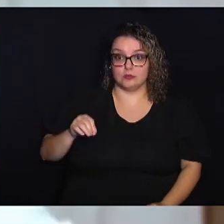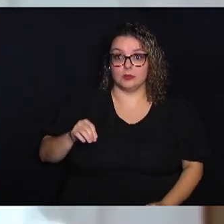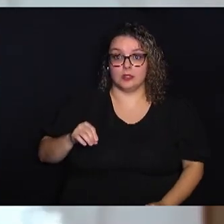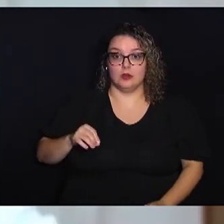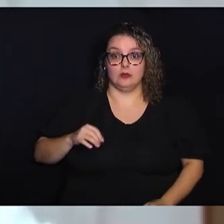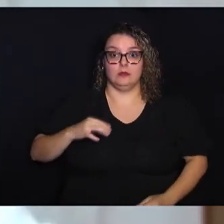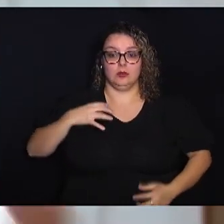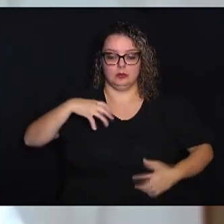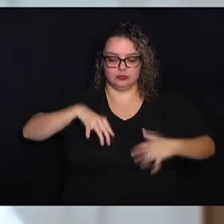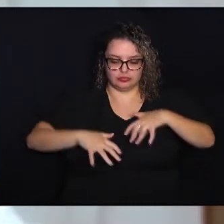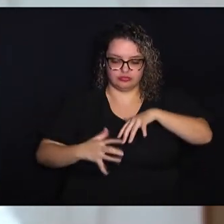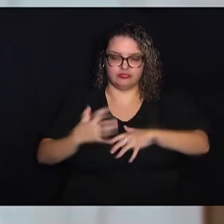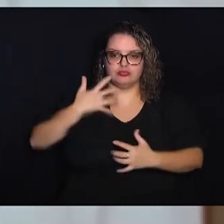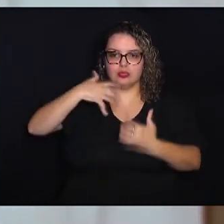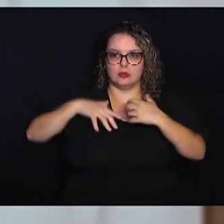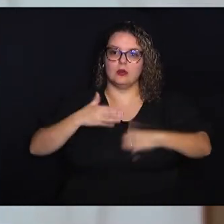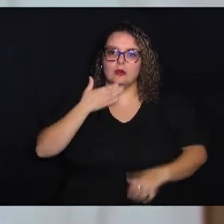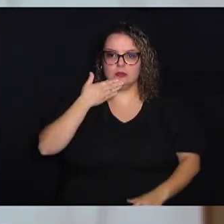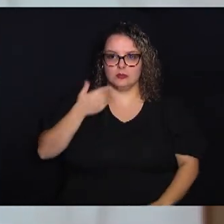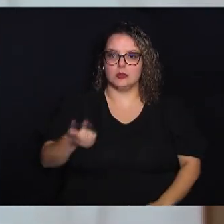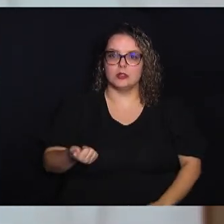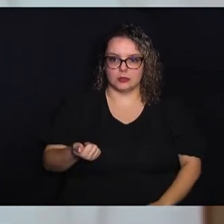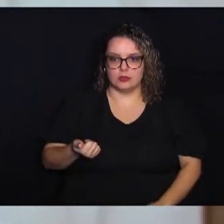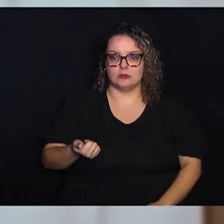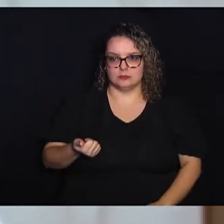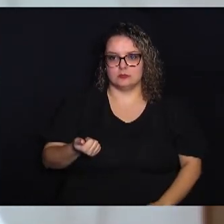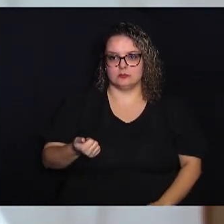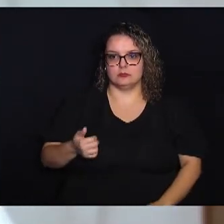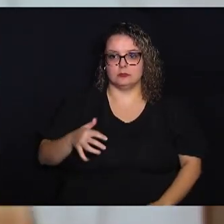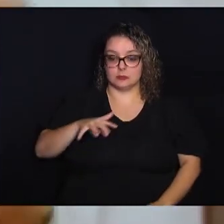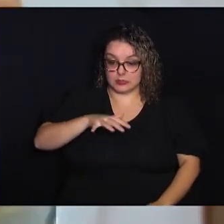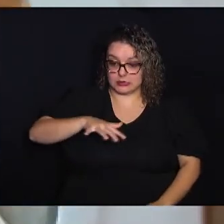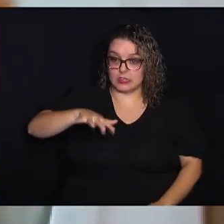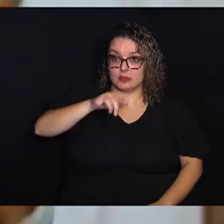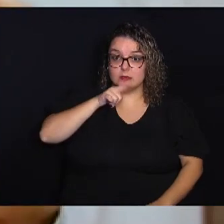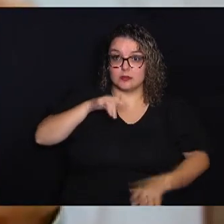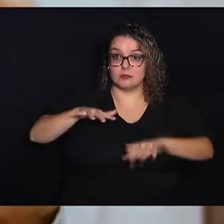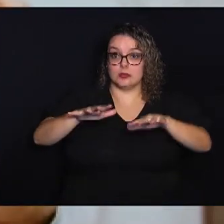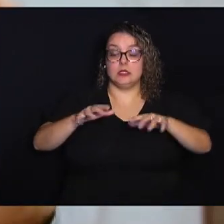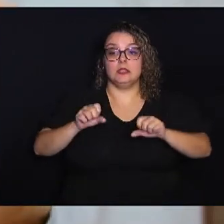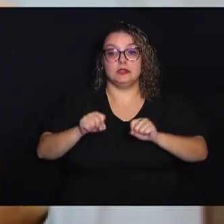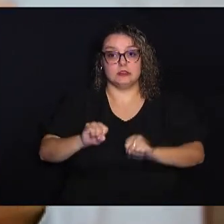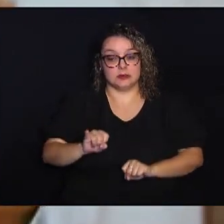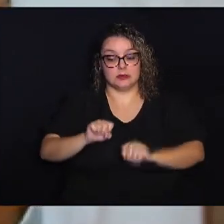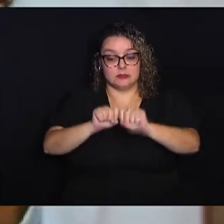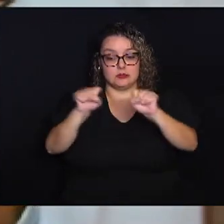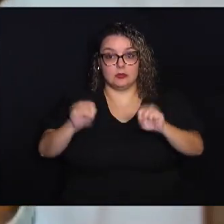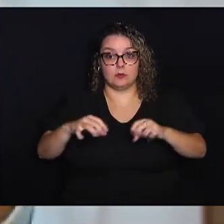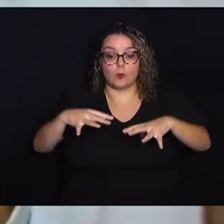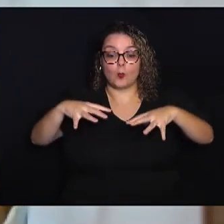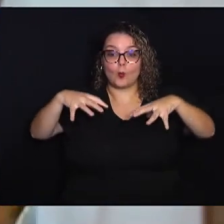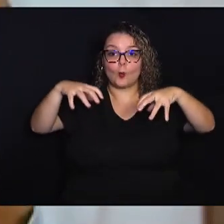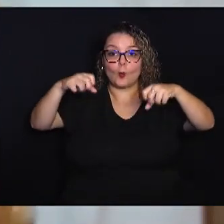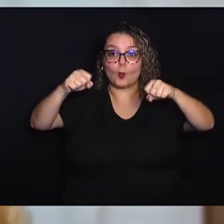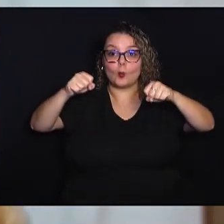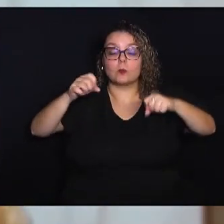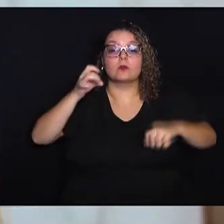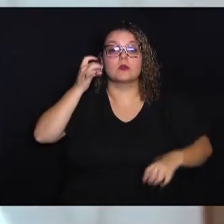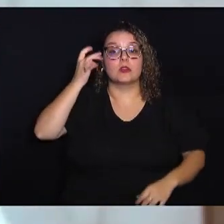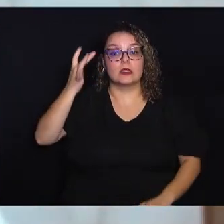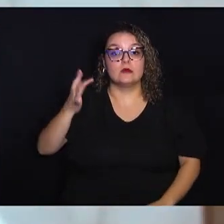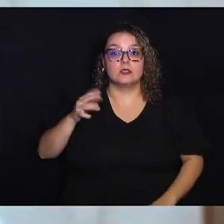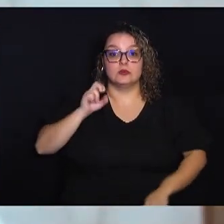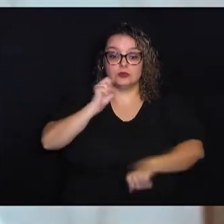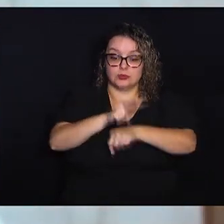das substâncias ali se dá melhor nessa superfície úmida. Se essas estruturas ficam secas, facilita desses